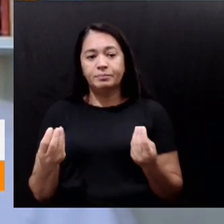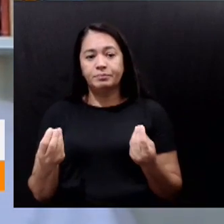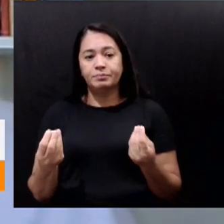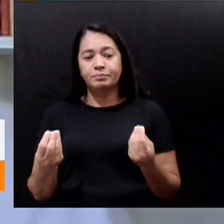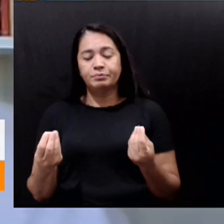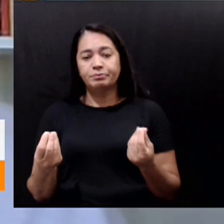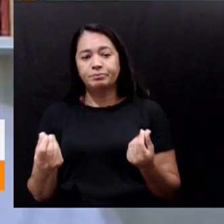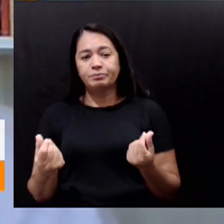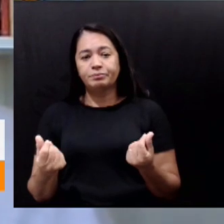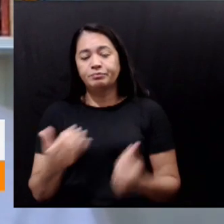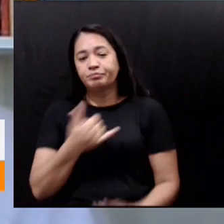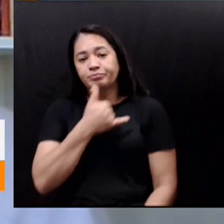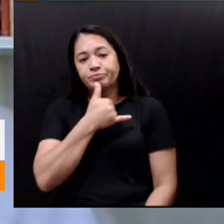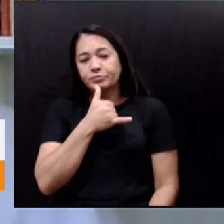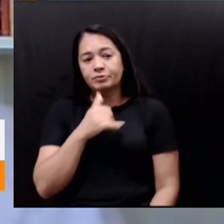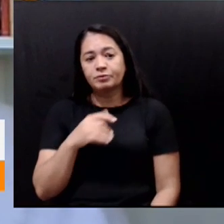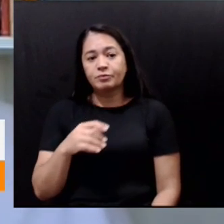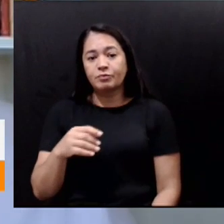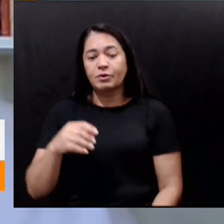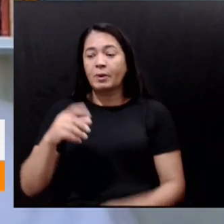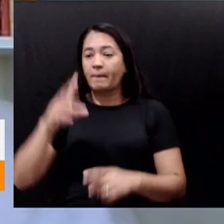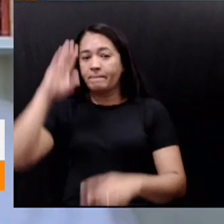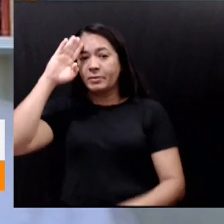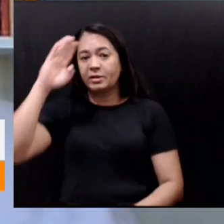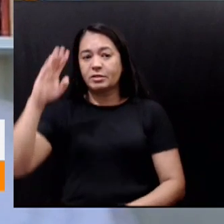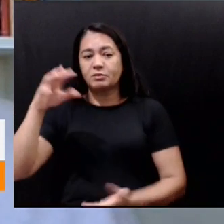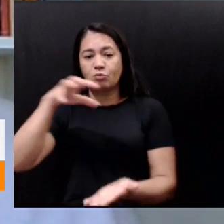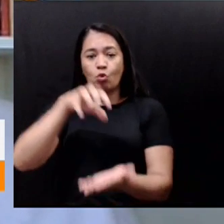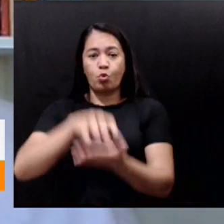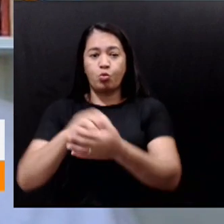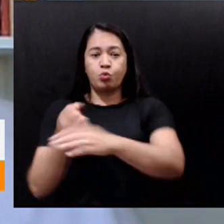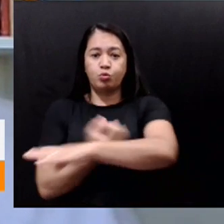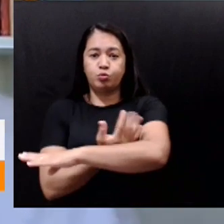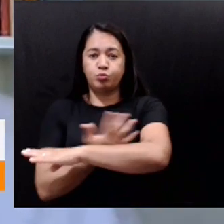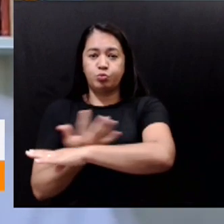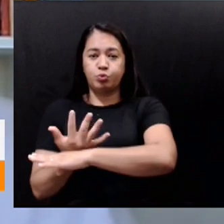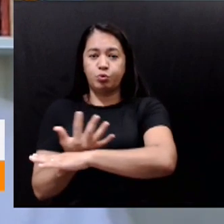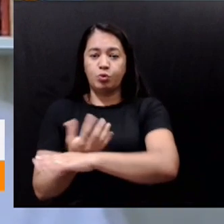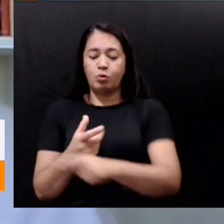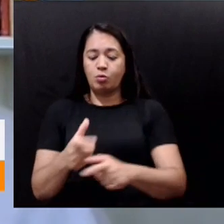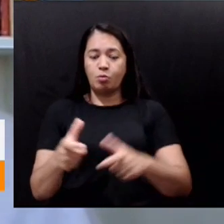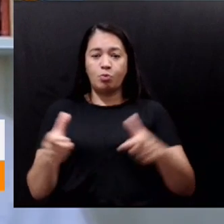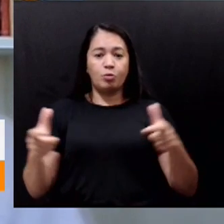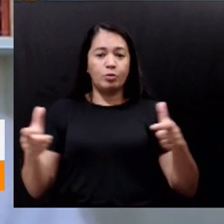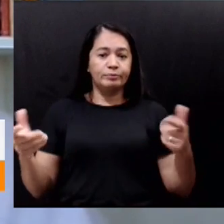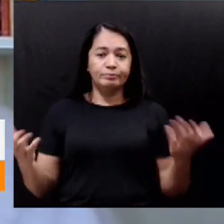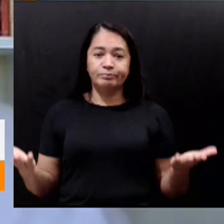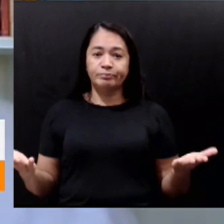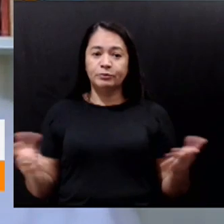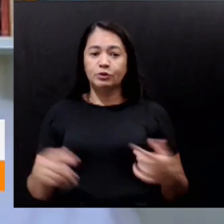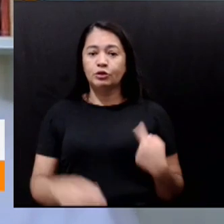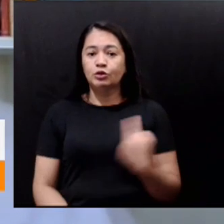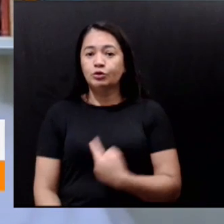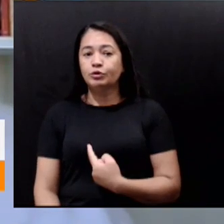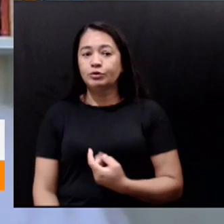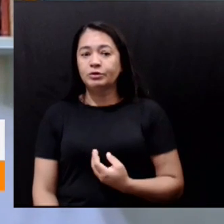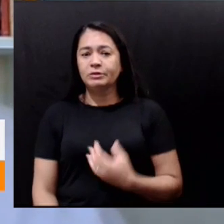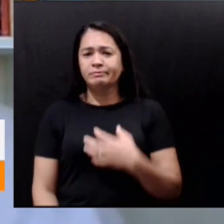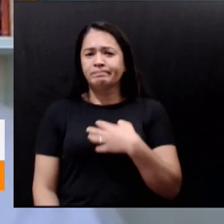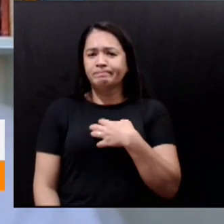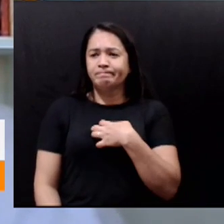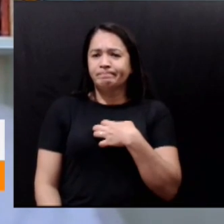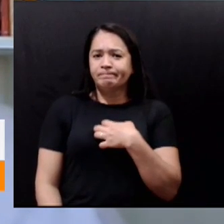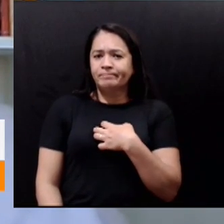infelizmente, nos centros urbanos isso aumentou bastante. Então, a gente tem esse senso de autoproteção